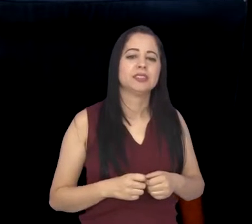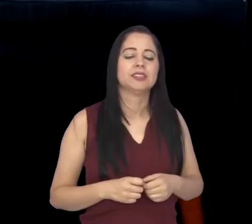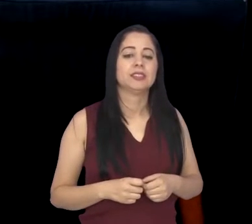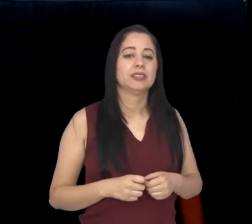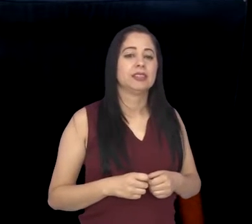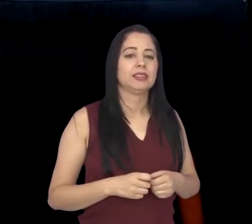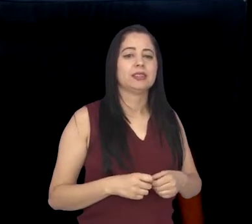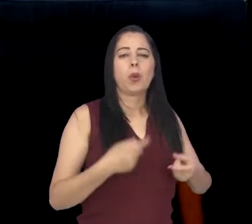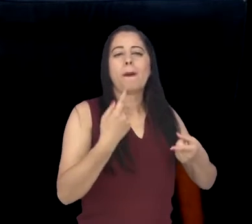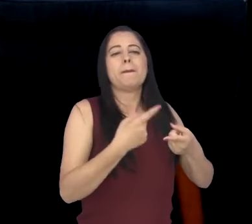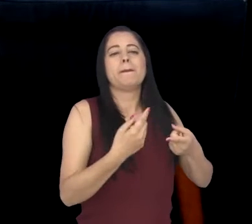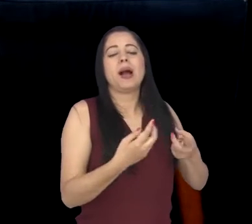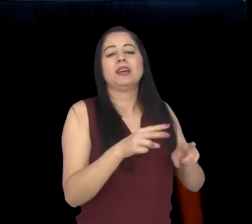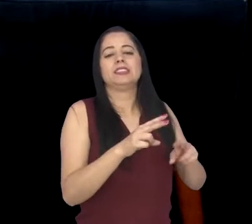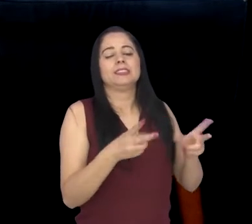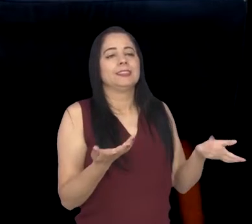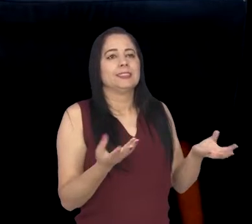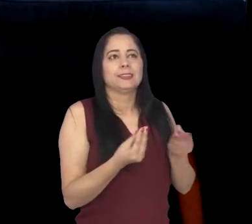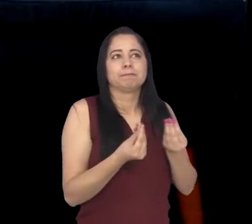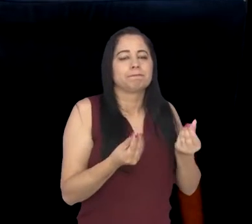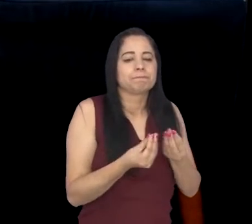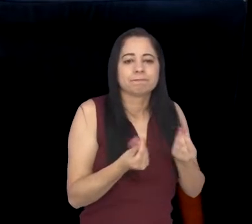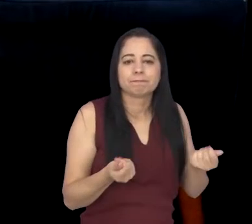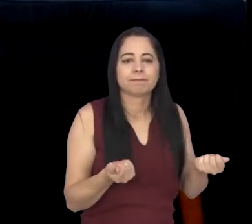né? Como se fosse erguendo